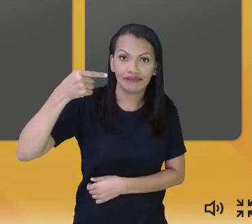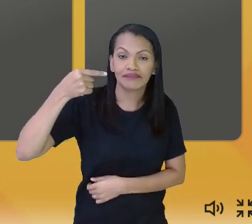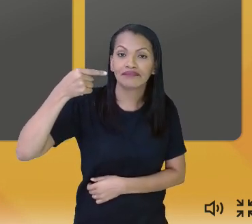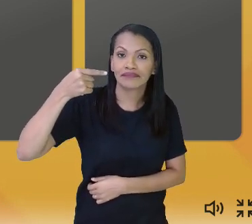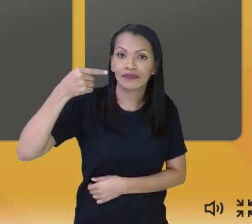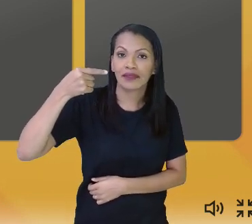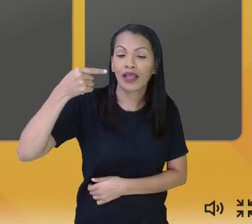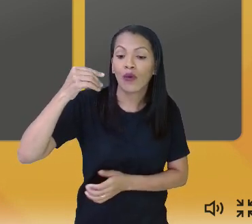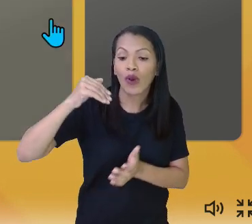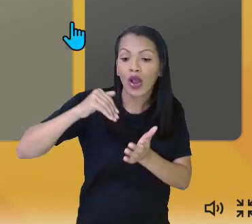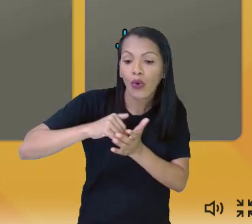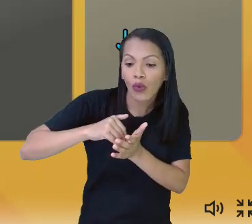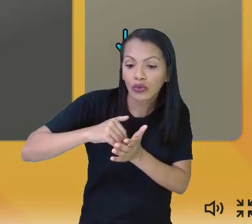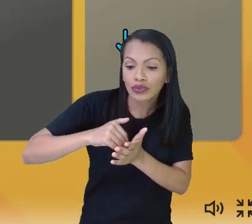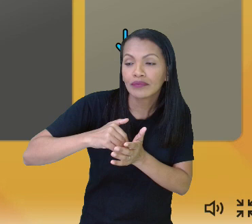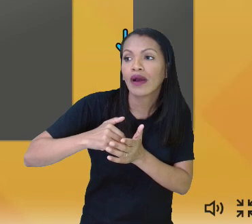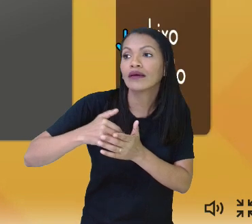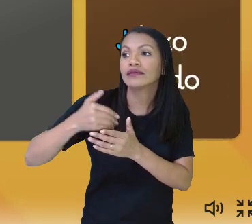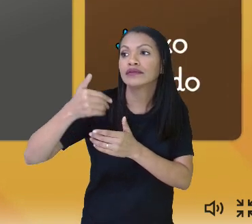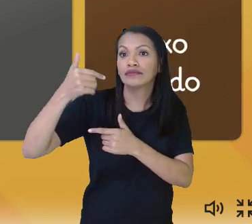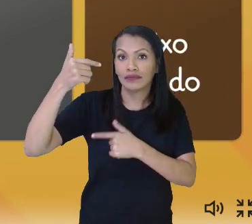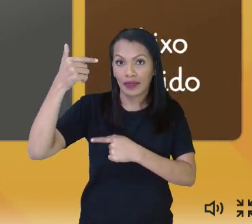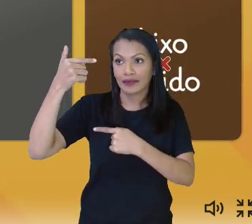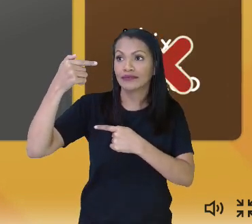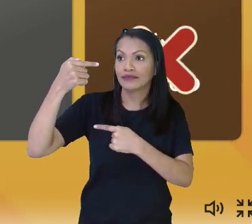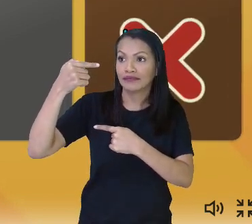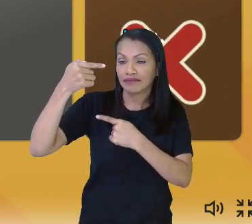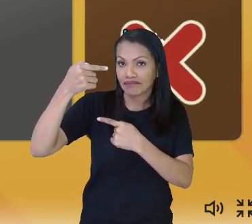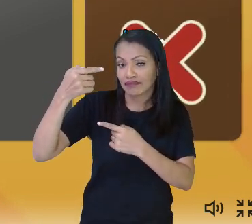com a última de baixo.